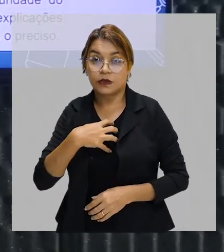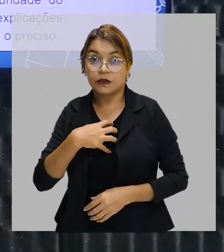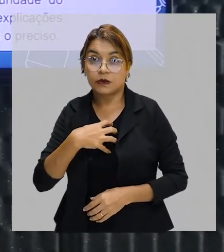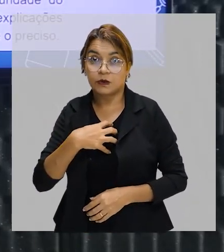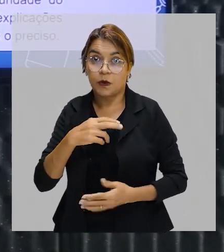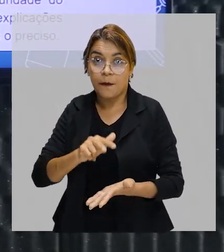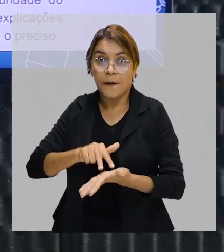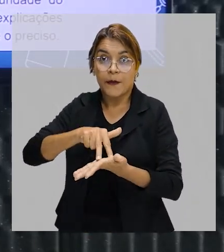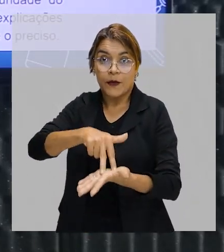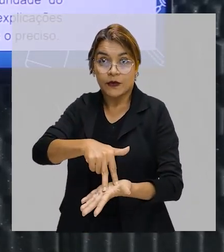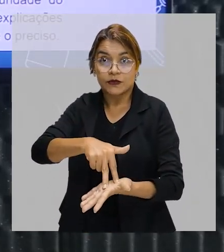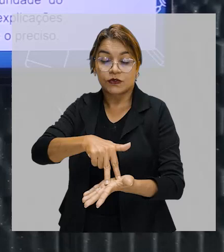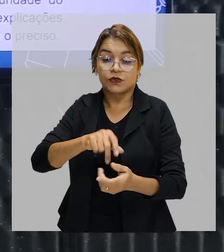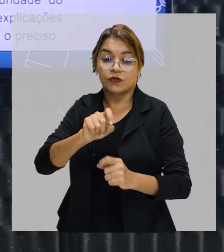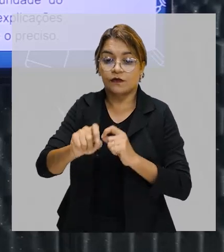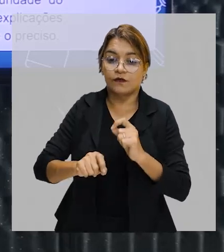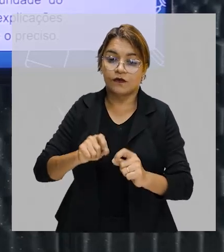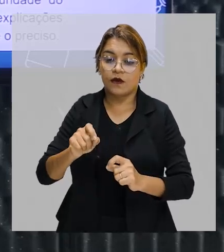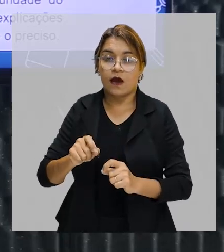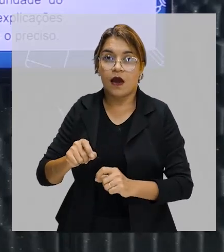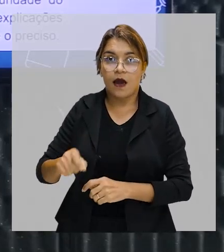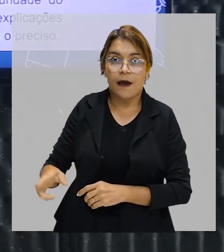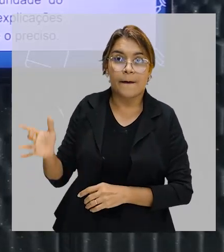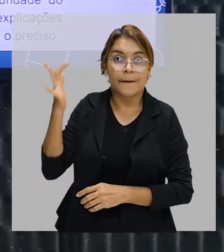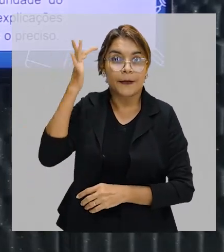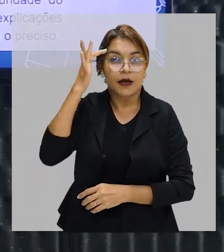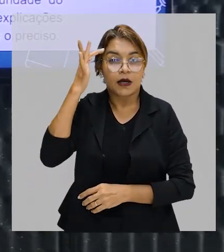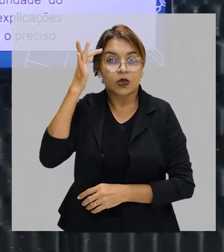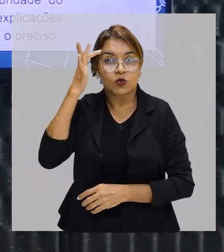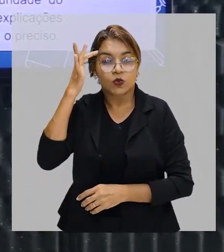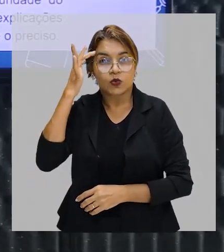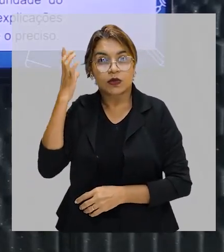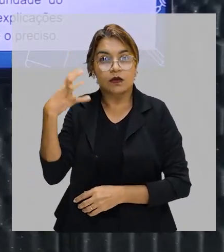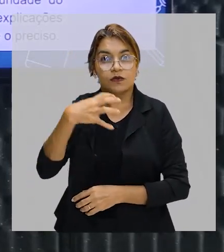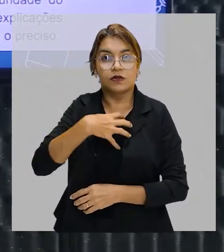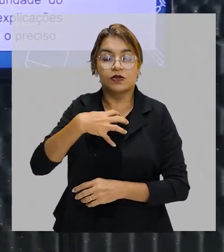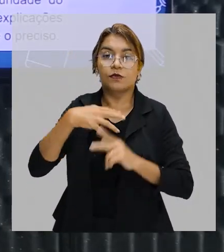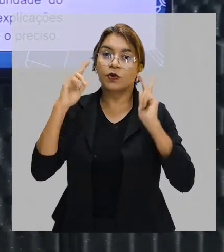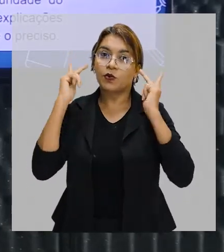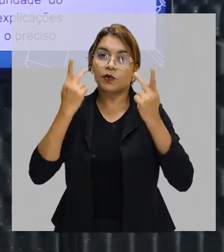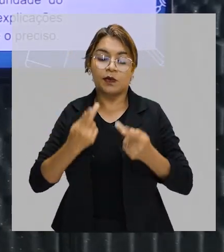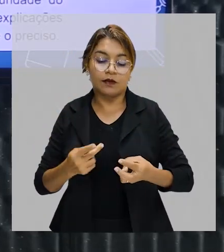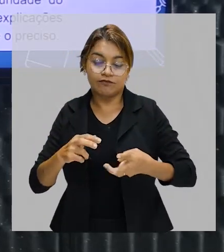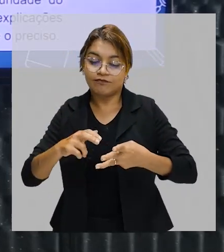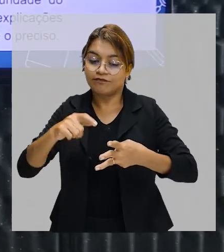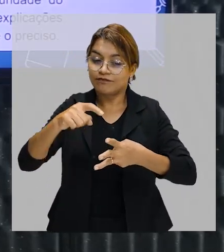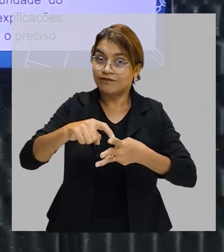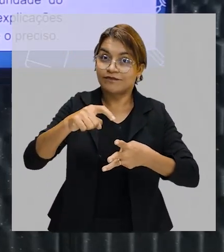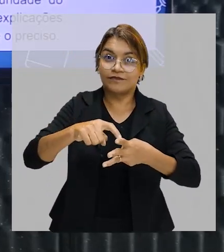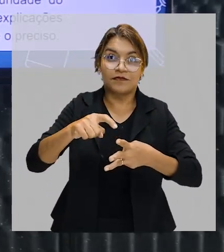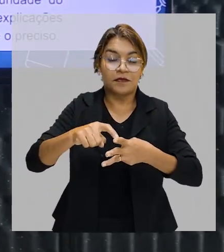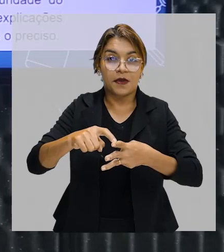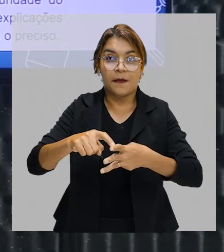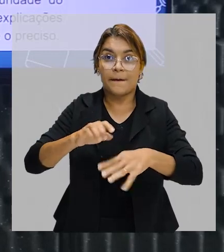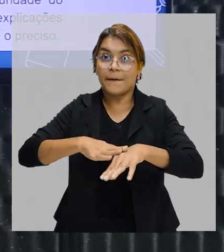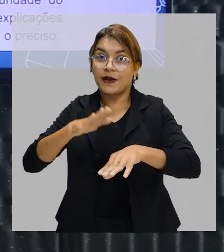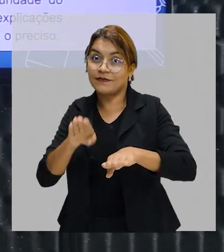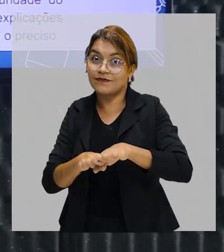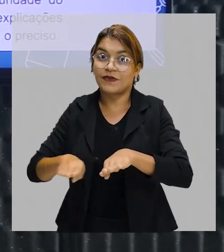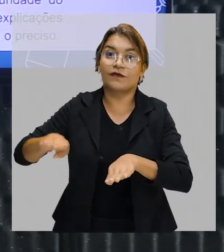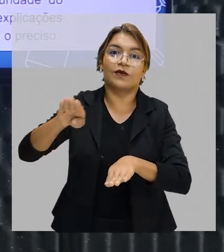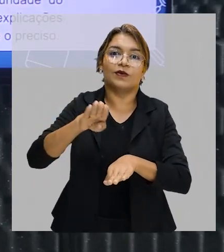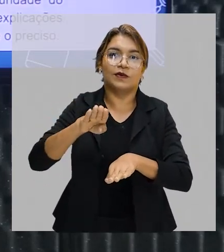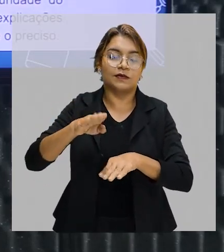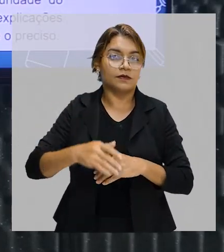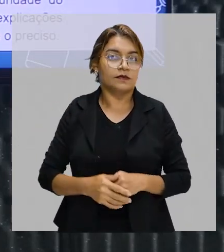portanto, corresponde à maturidade do espírito humano. É o degrau mais alto, mais evoluído do pensamento, que não é